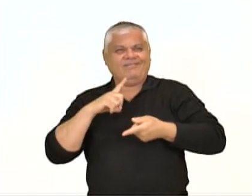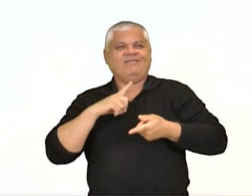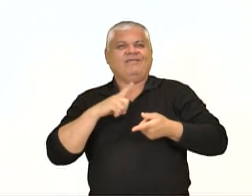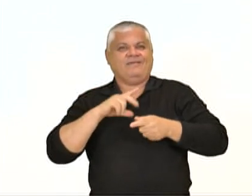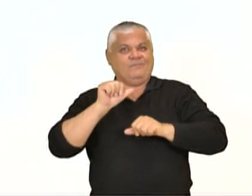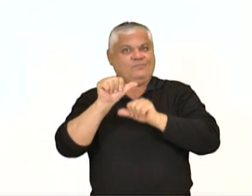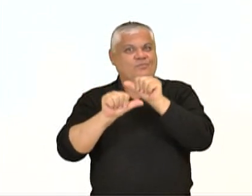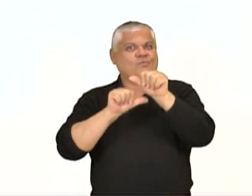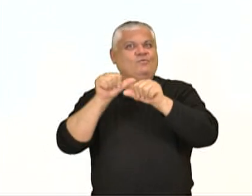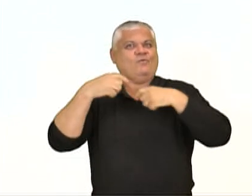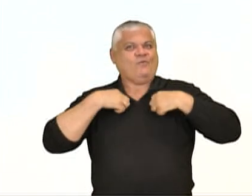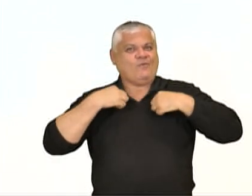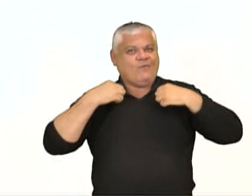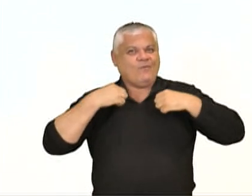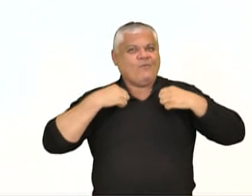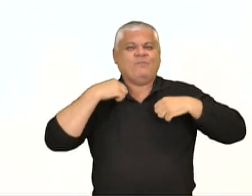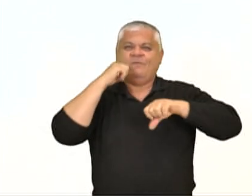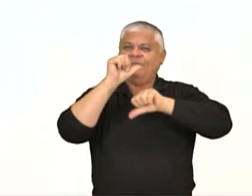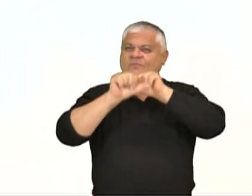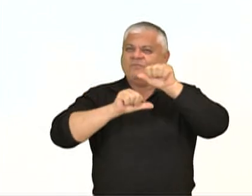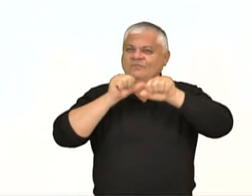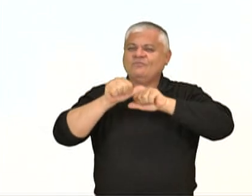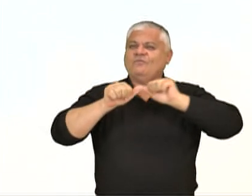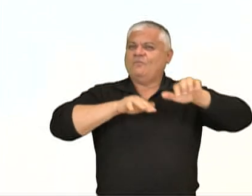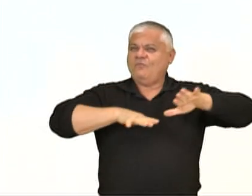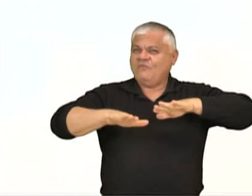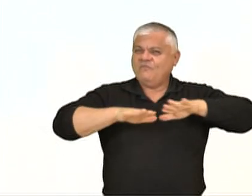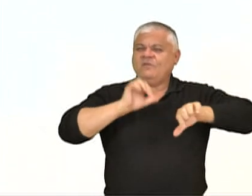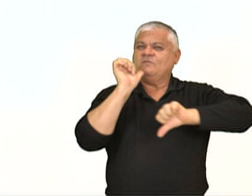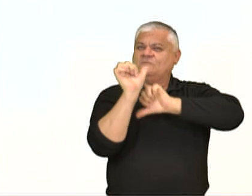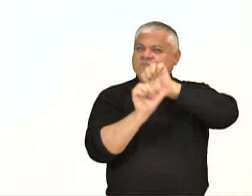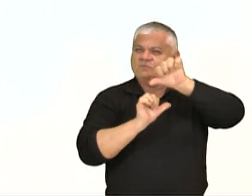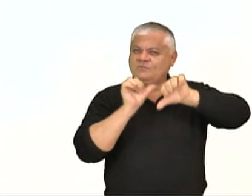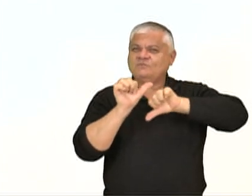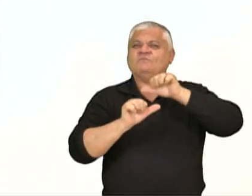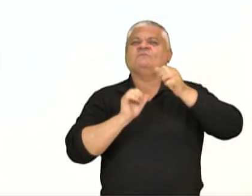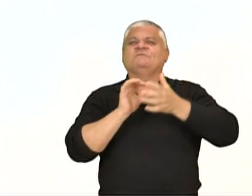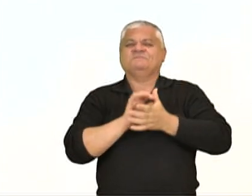Já mudou a vestimenta, já mudou também os movimentos, né?